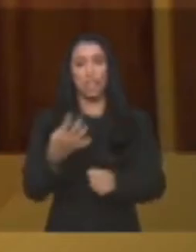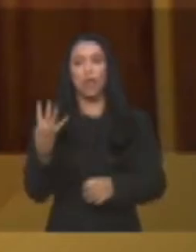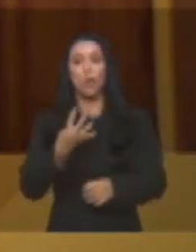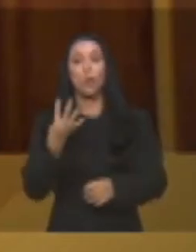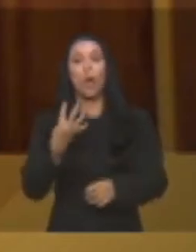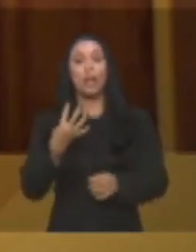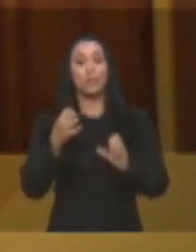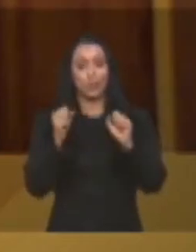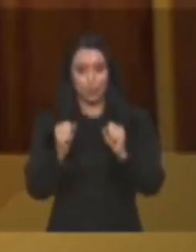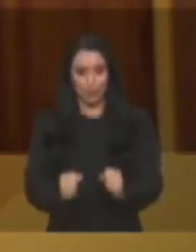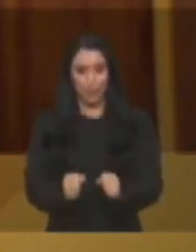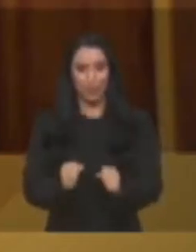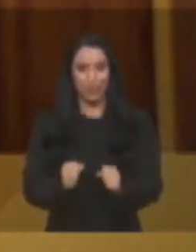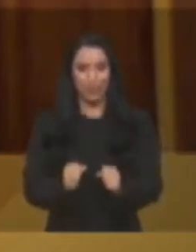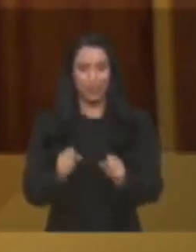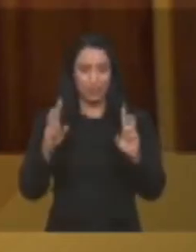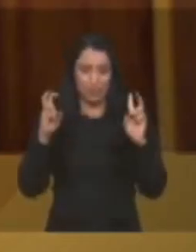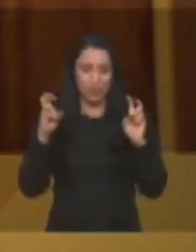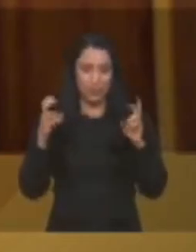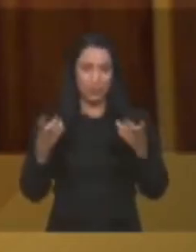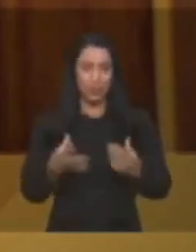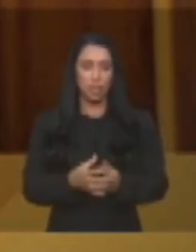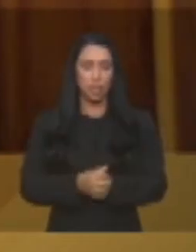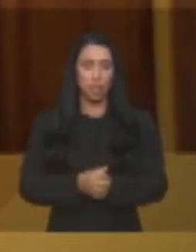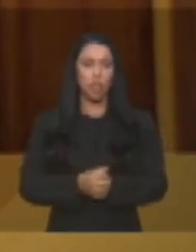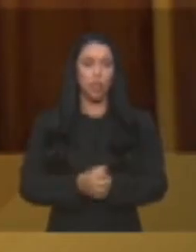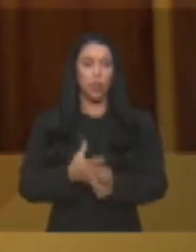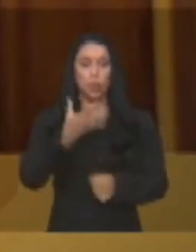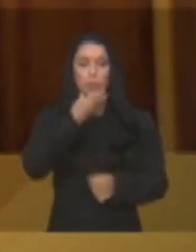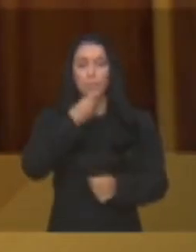pais, invocando convicção